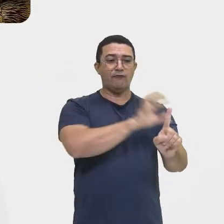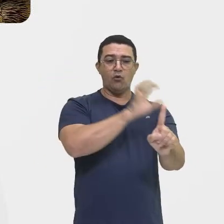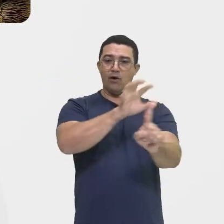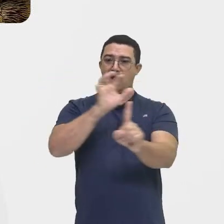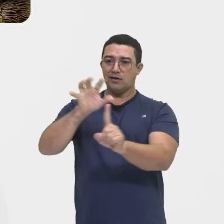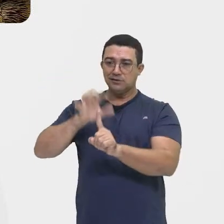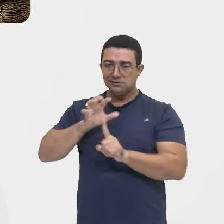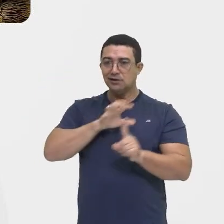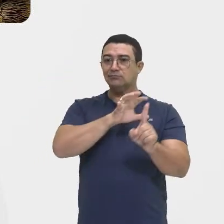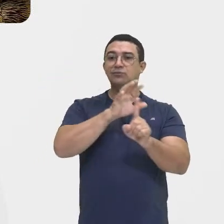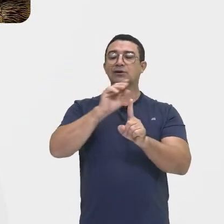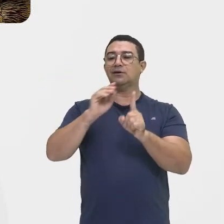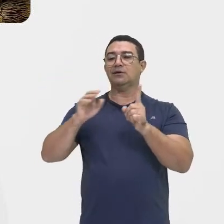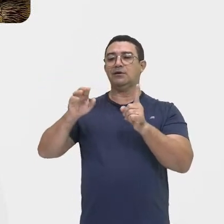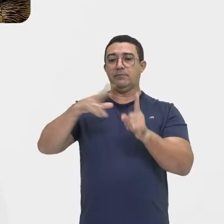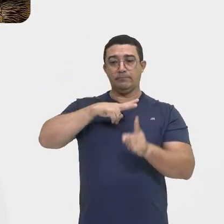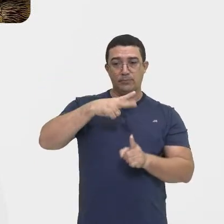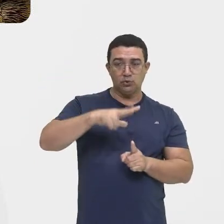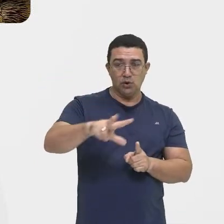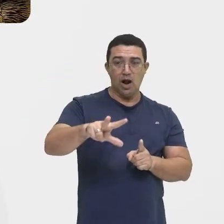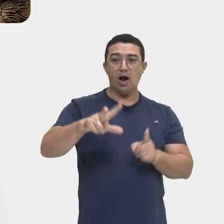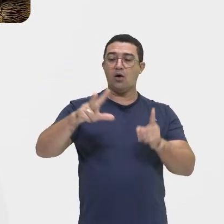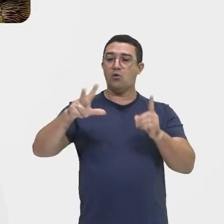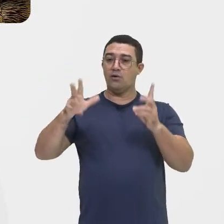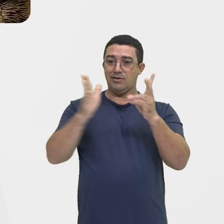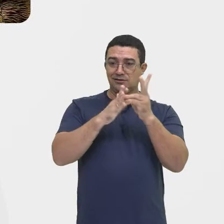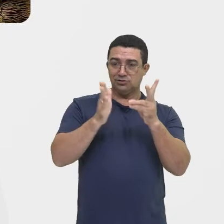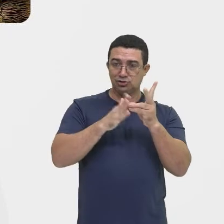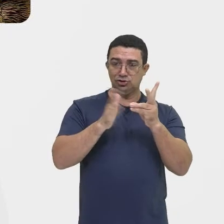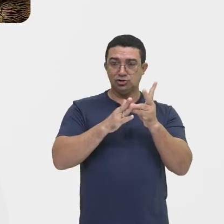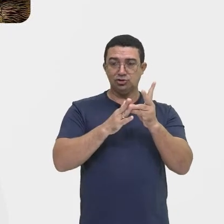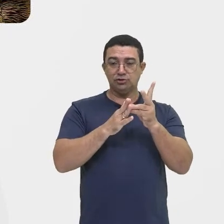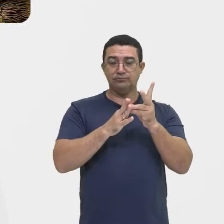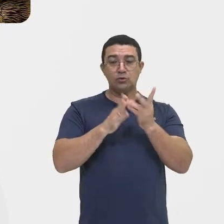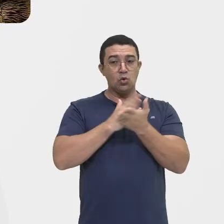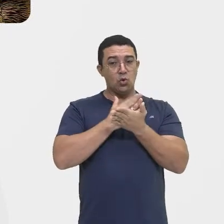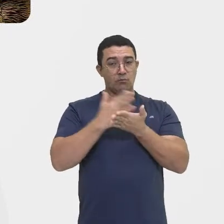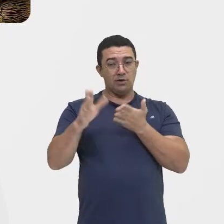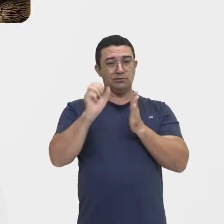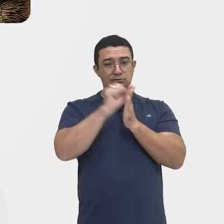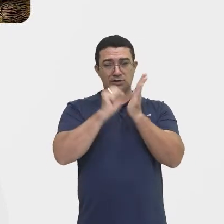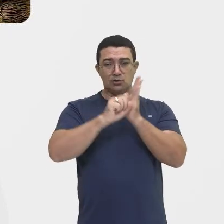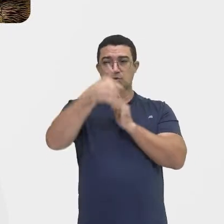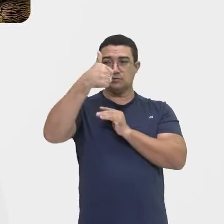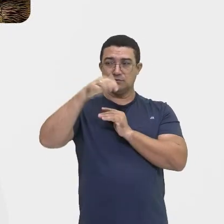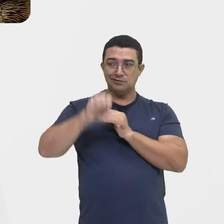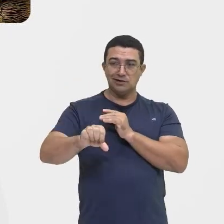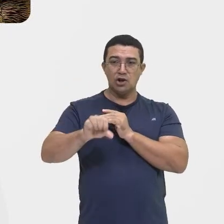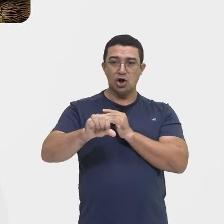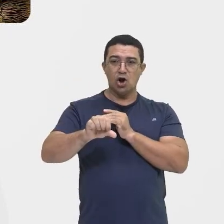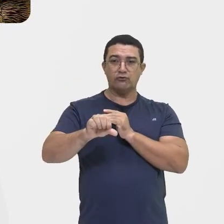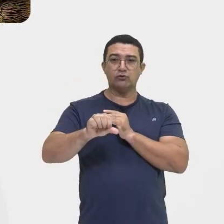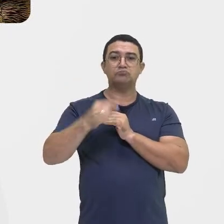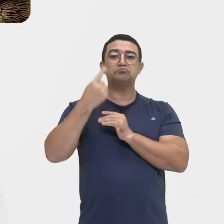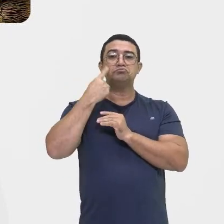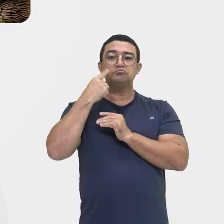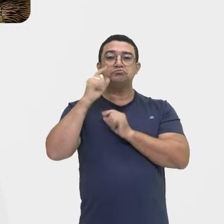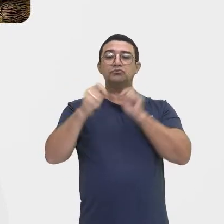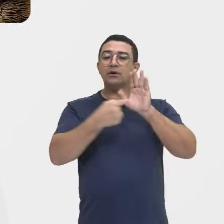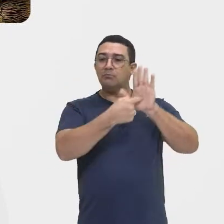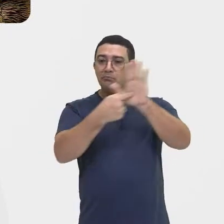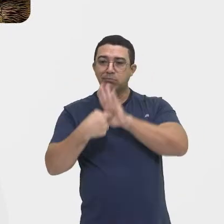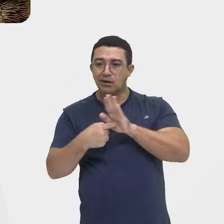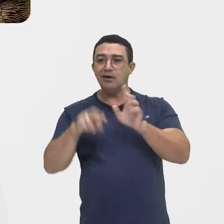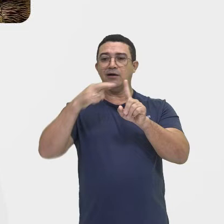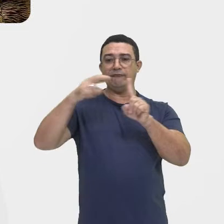e indígenas que se manifestaram na música. No início do século XIX, as manifestações, rituais e costumes africanos eram